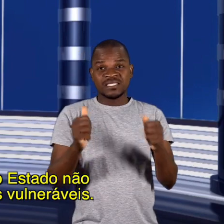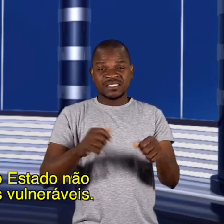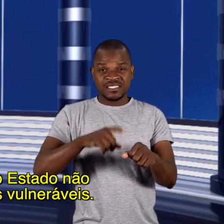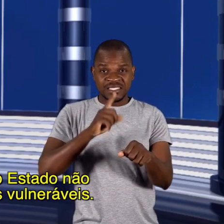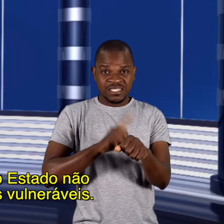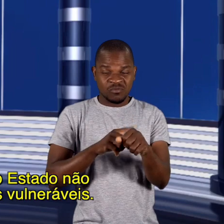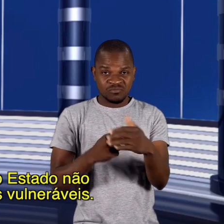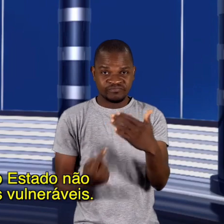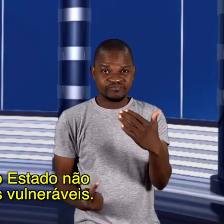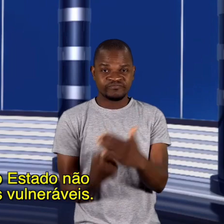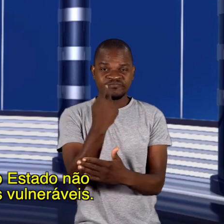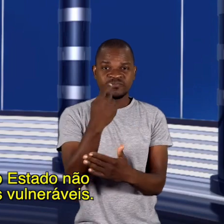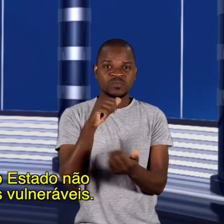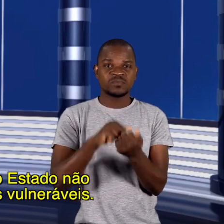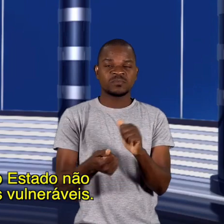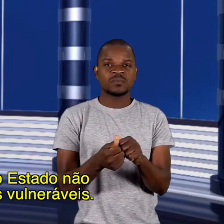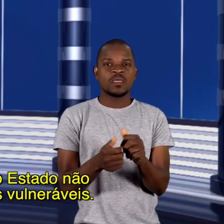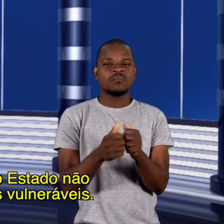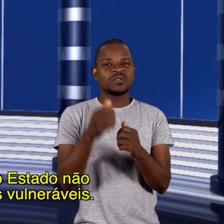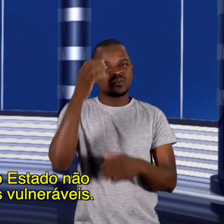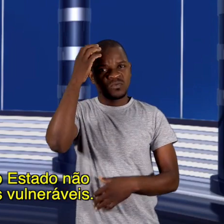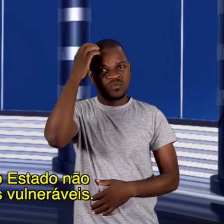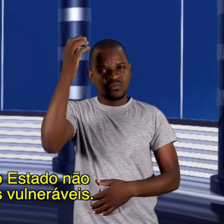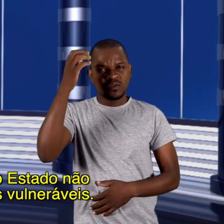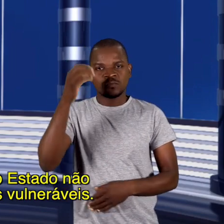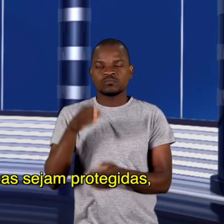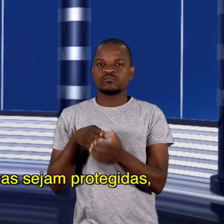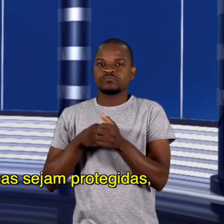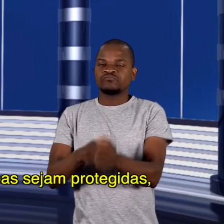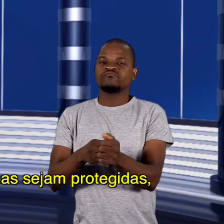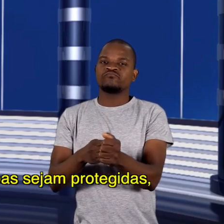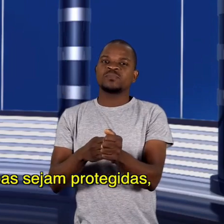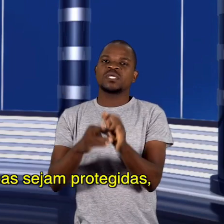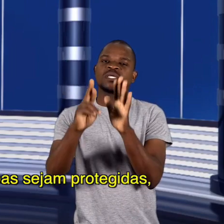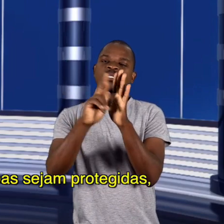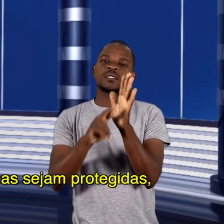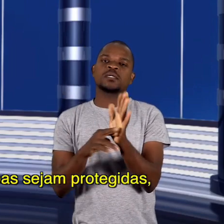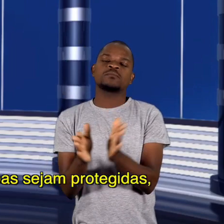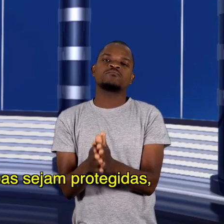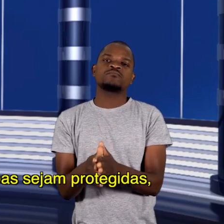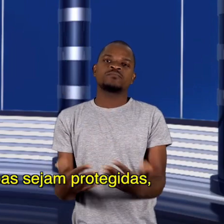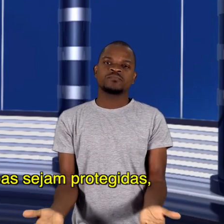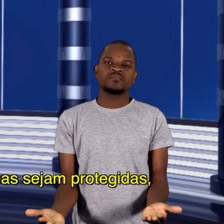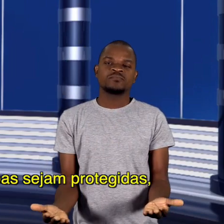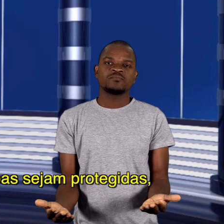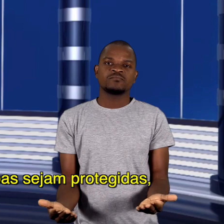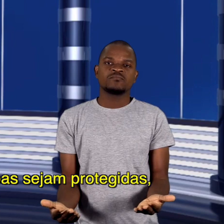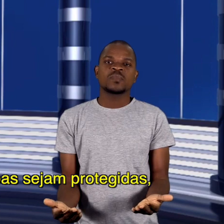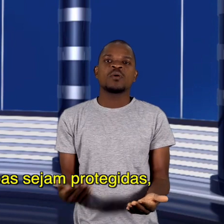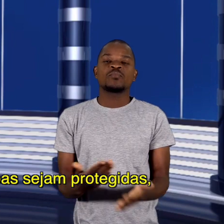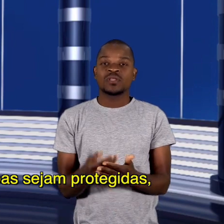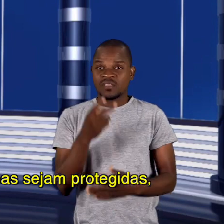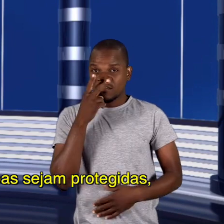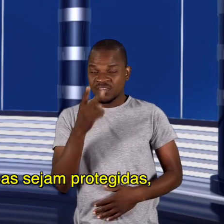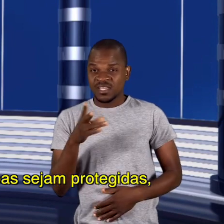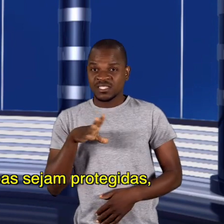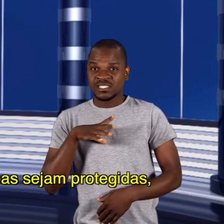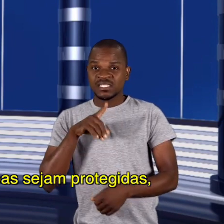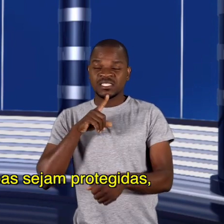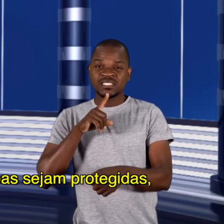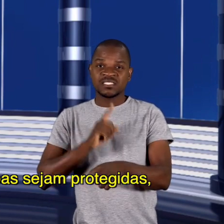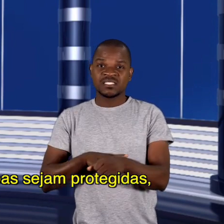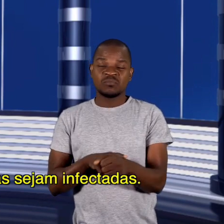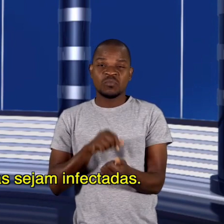ok, esta emergência quais são os grupos mais vulneráveis o que deve ser feito para que estas pessoas sejam